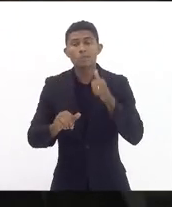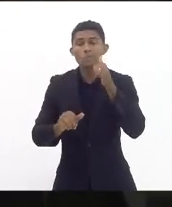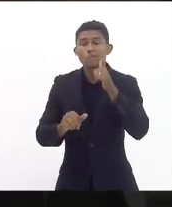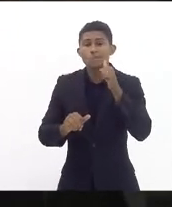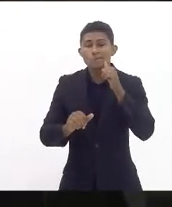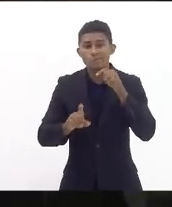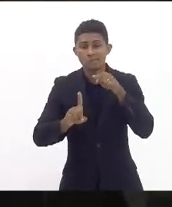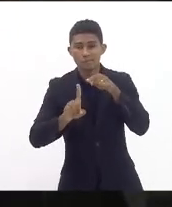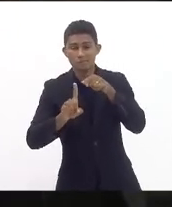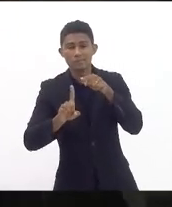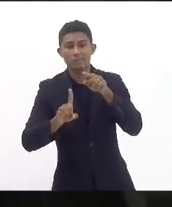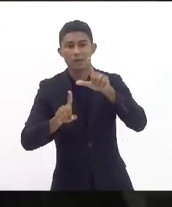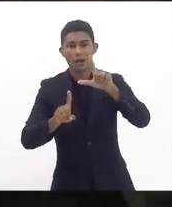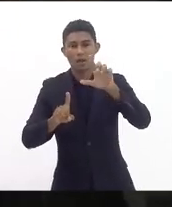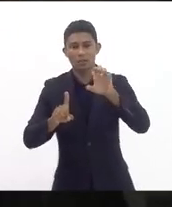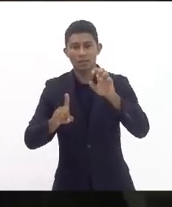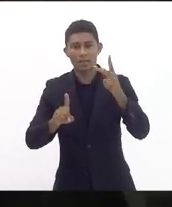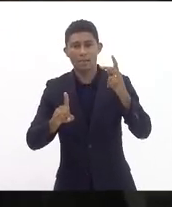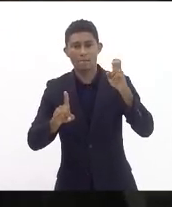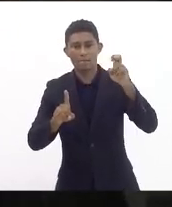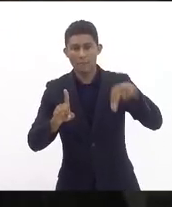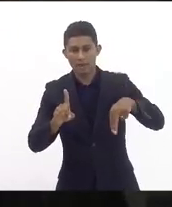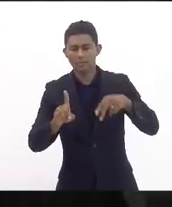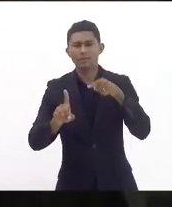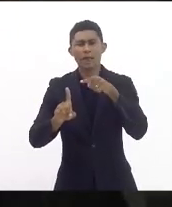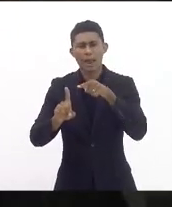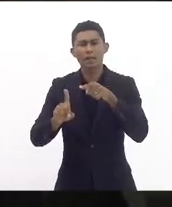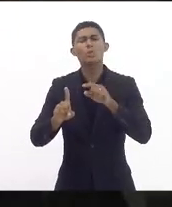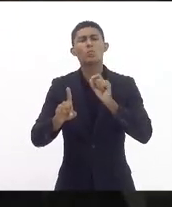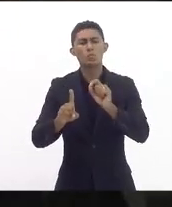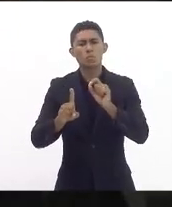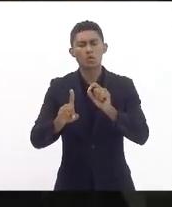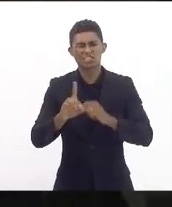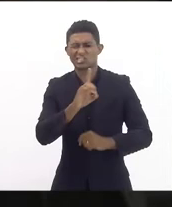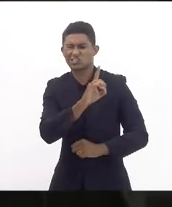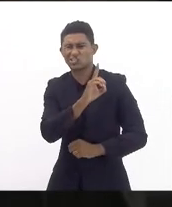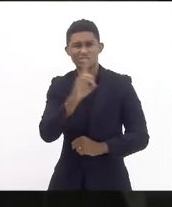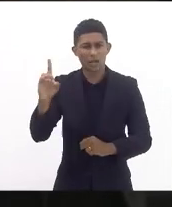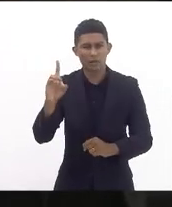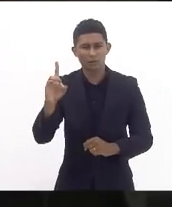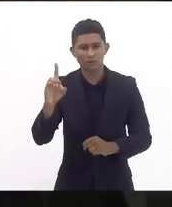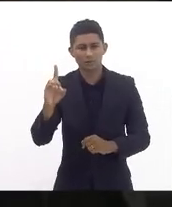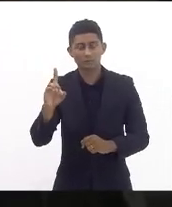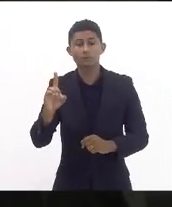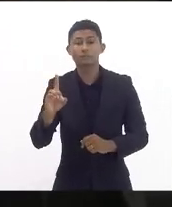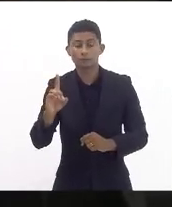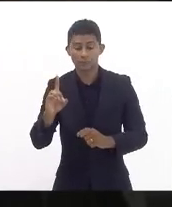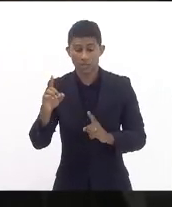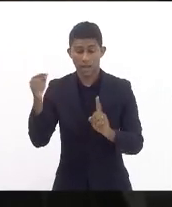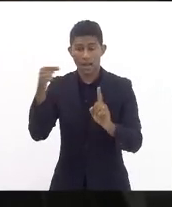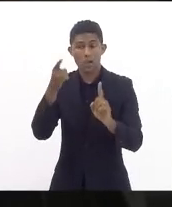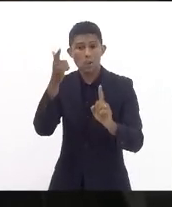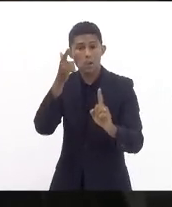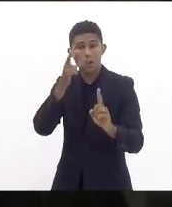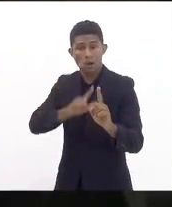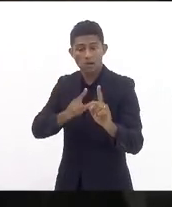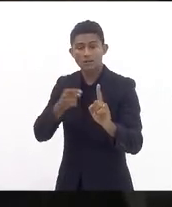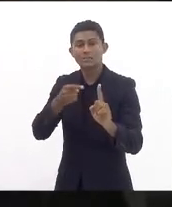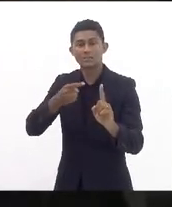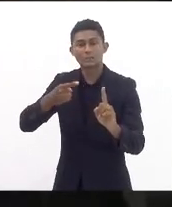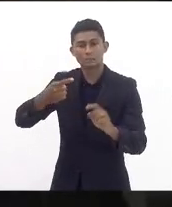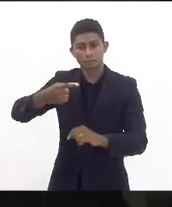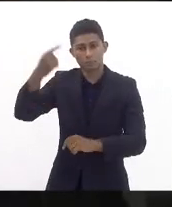a direita mais do que radical e ele chegou na na frente da senhora Ela é bem